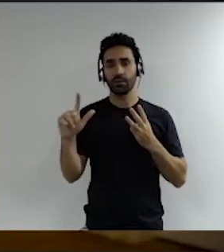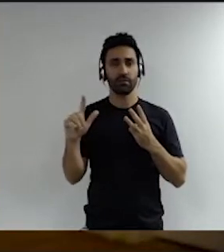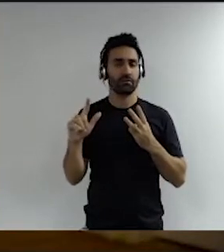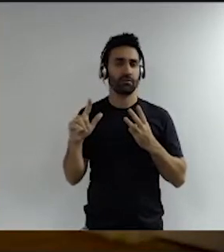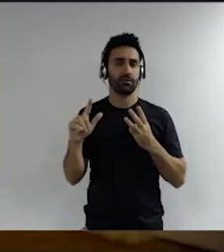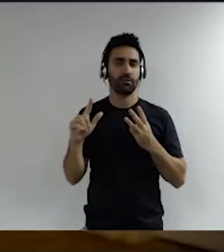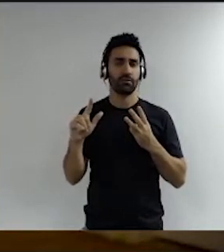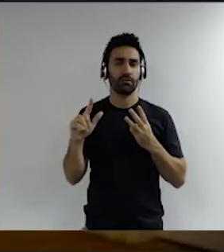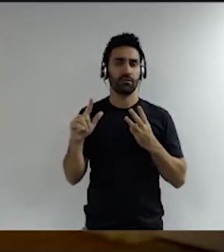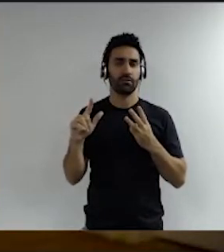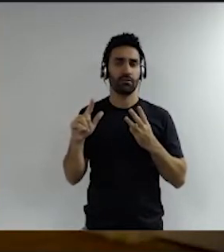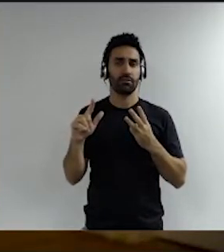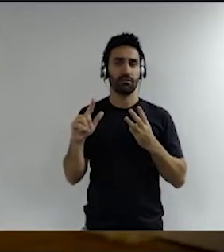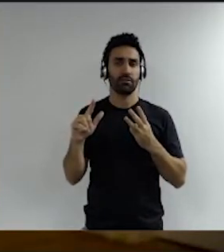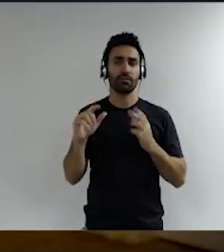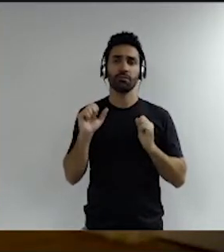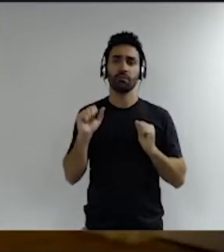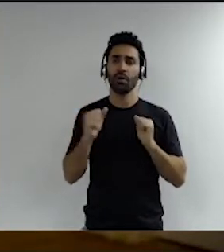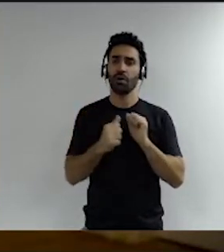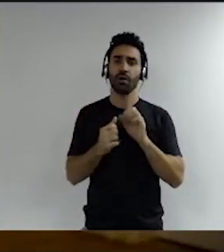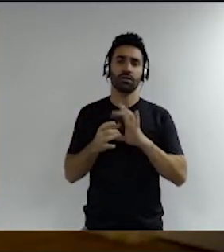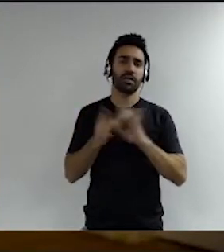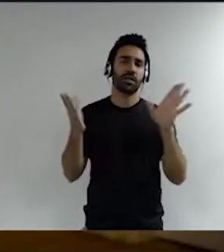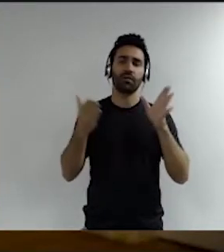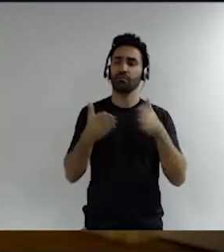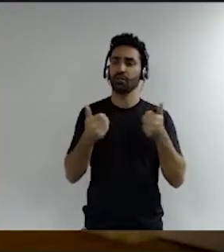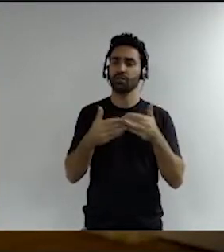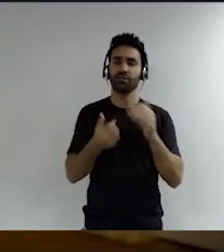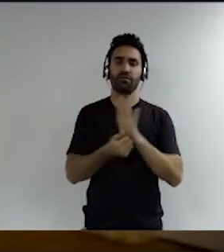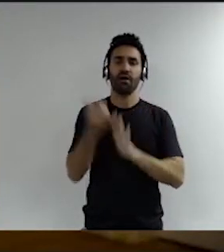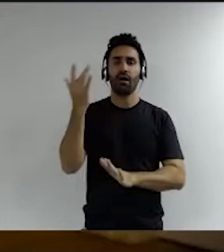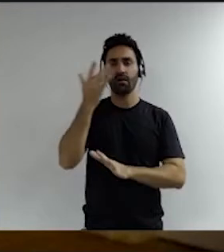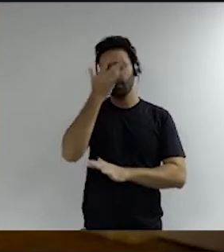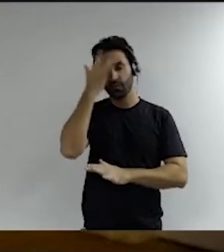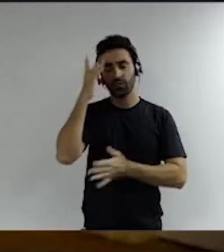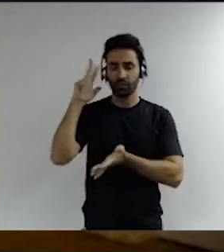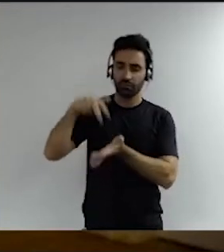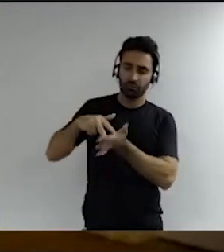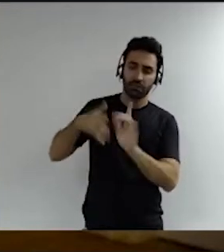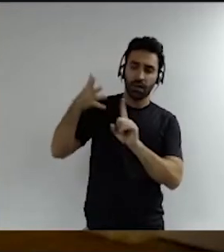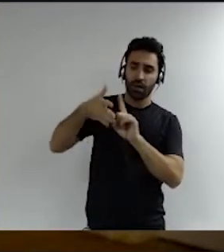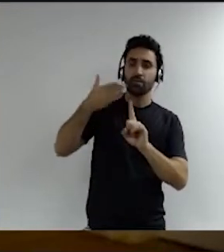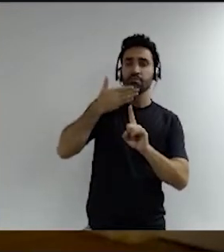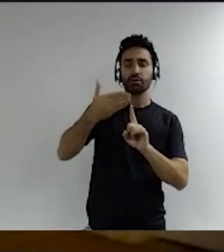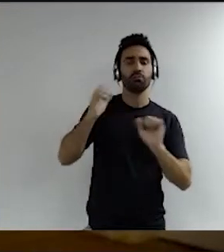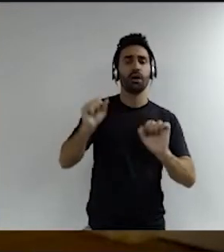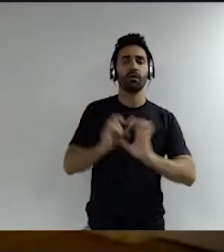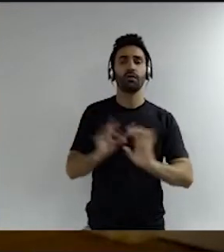ou 200 pedidos de sustentação oral, porque o número de processos julgados são grandes.